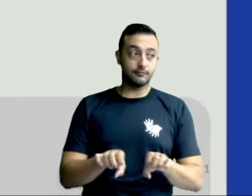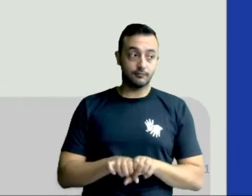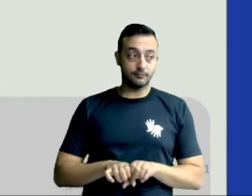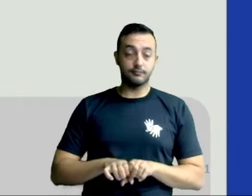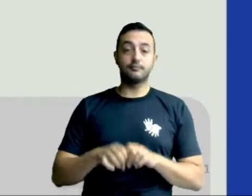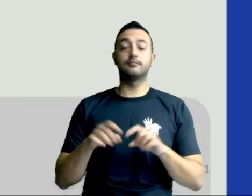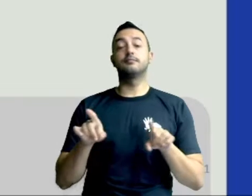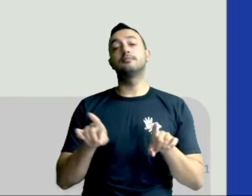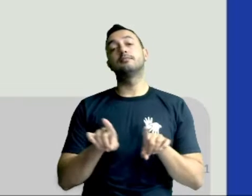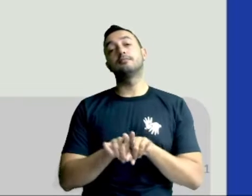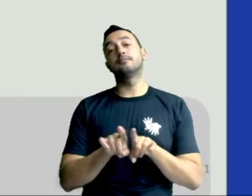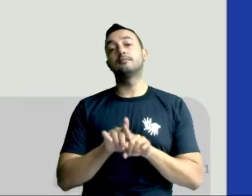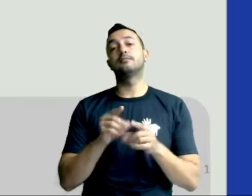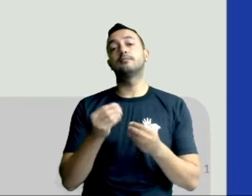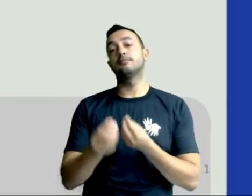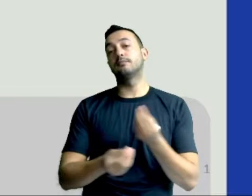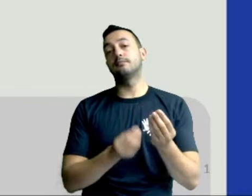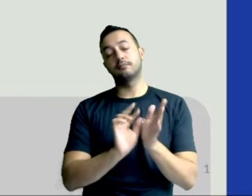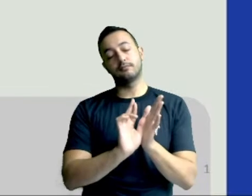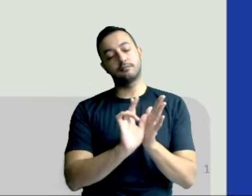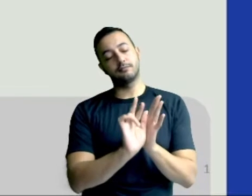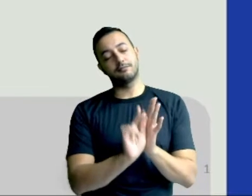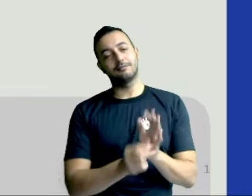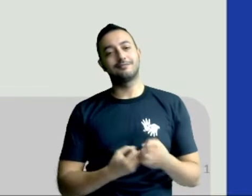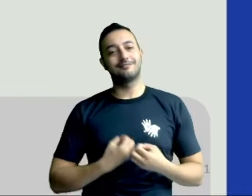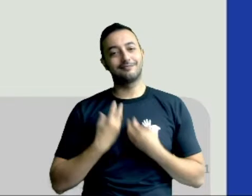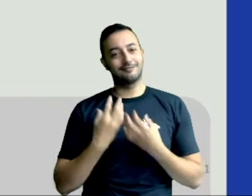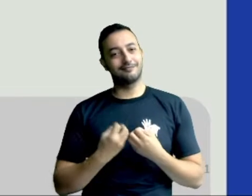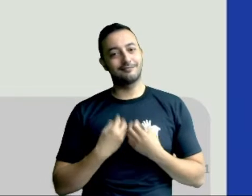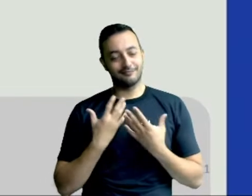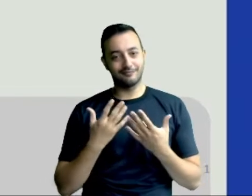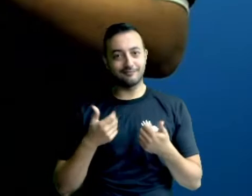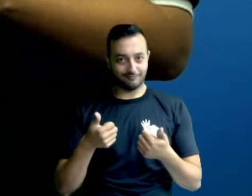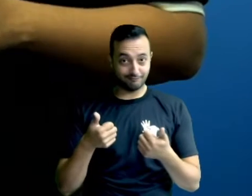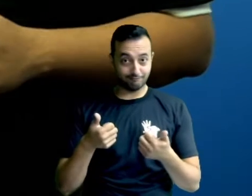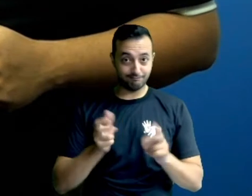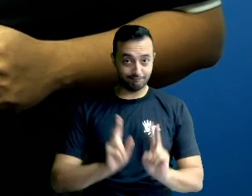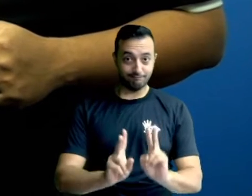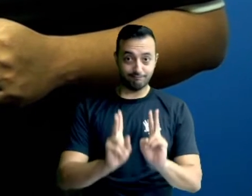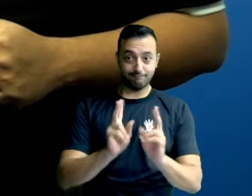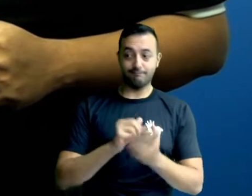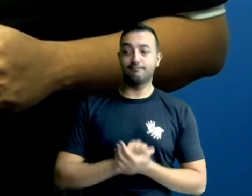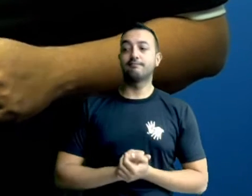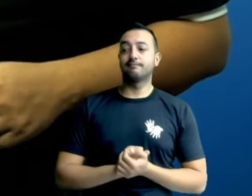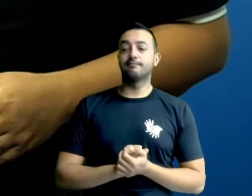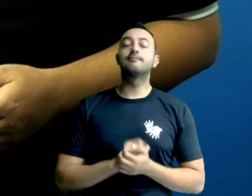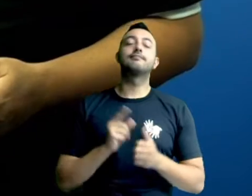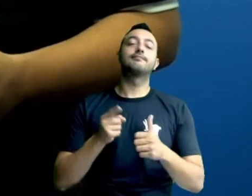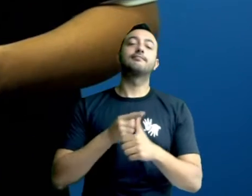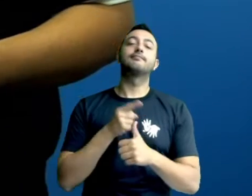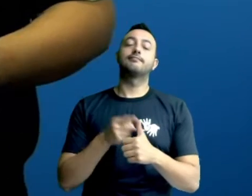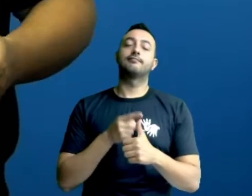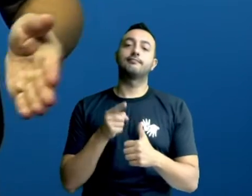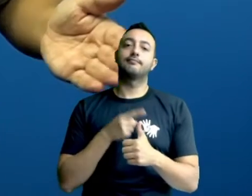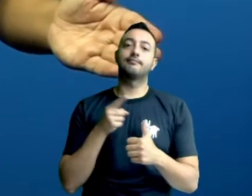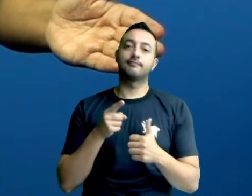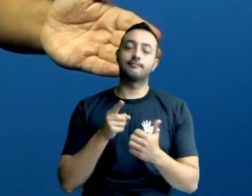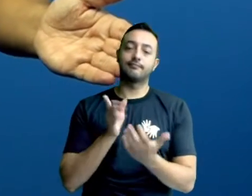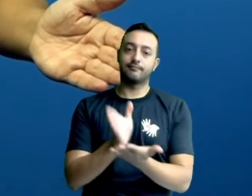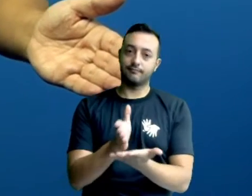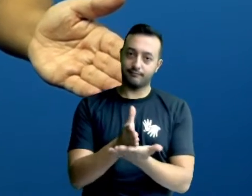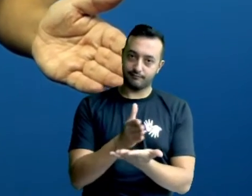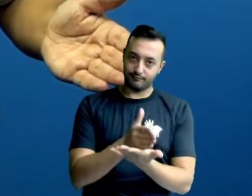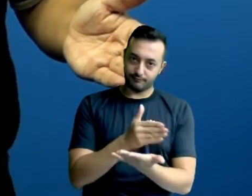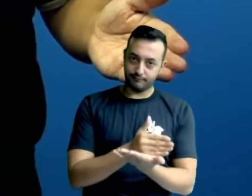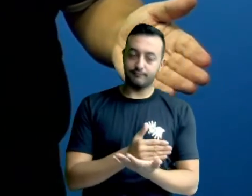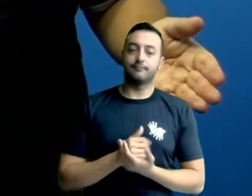e recursos estilísticos poéticos, ok? Vamos lá? Primeiramente, vamos dividir o